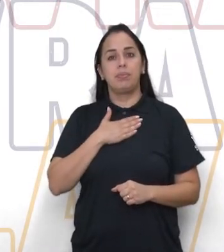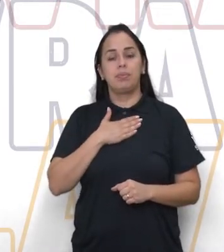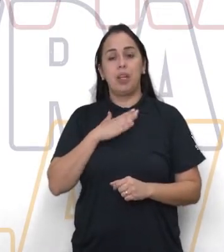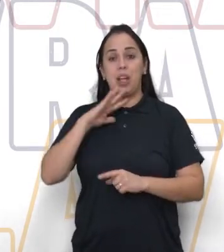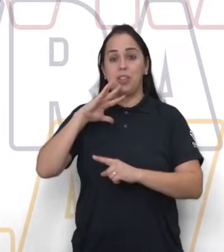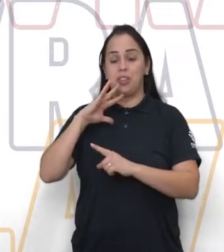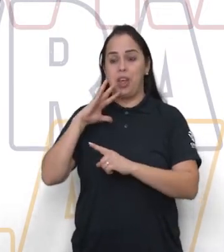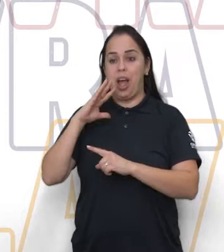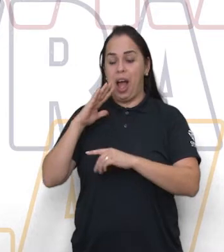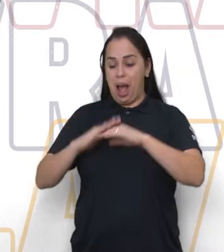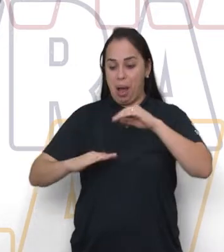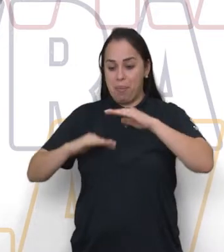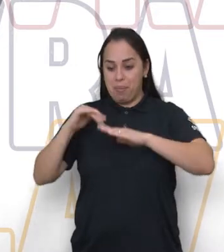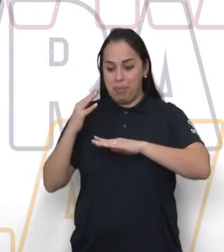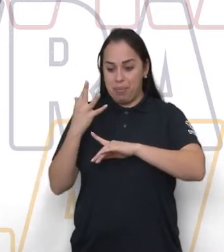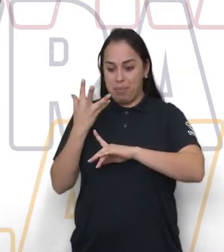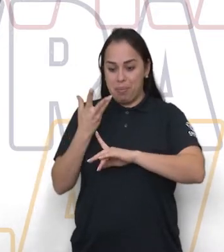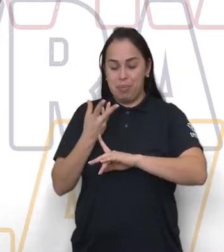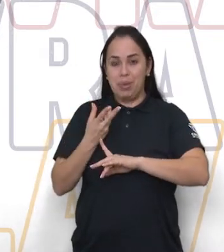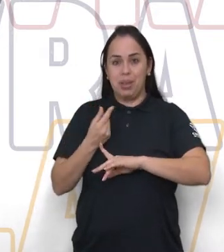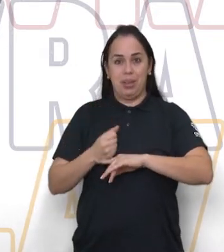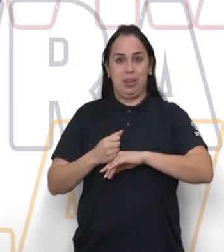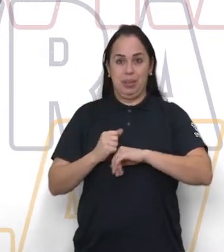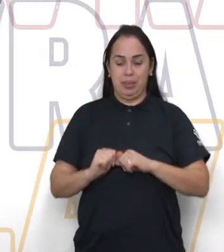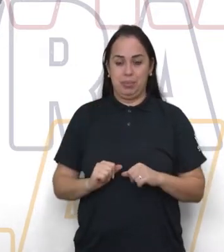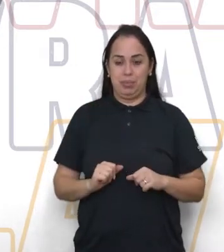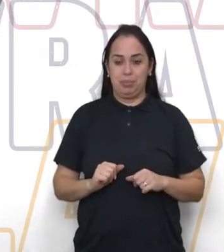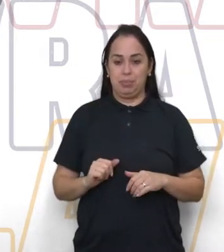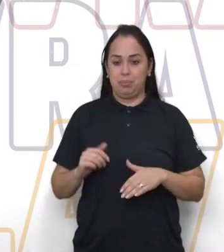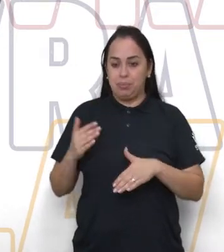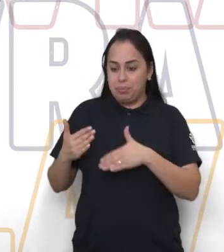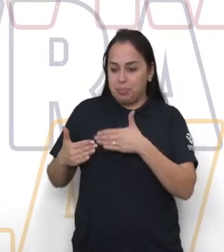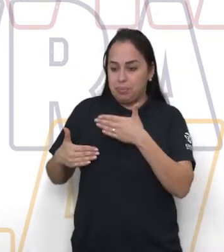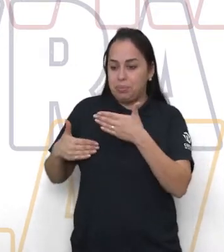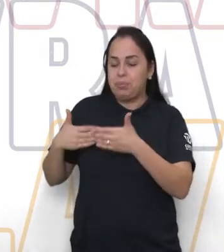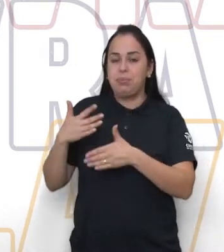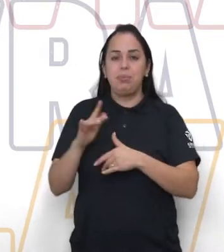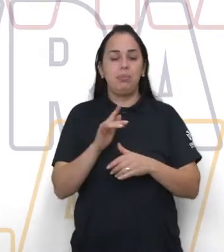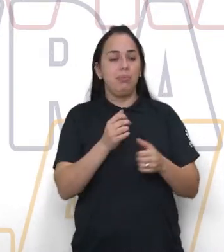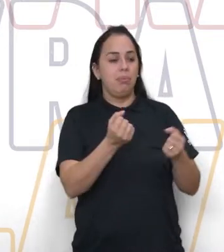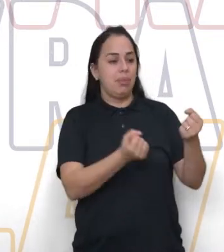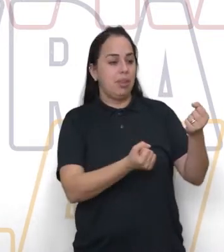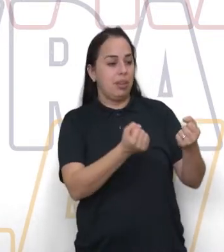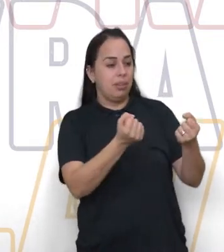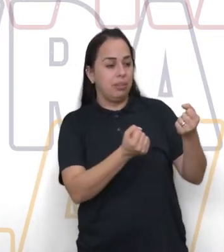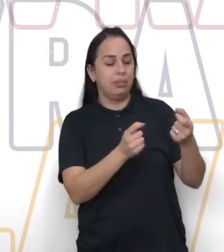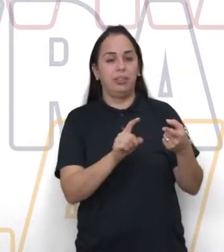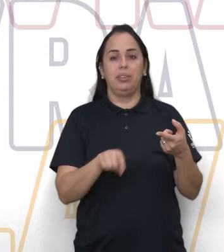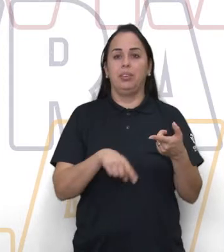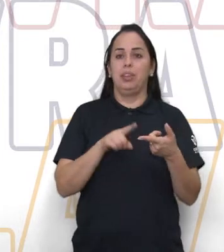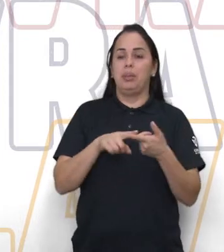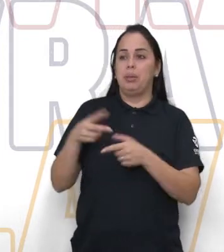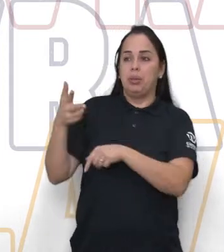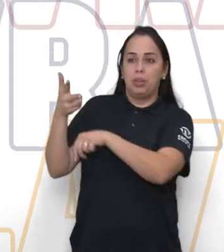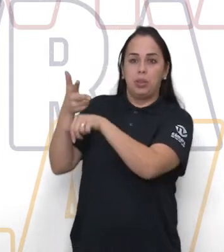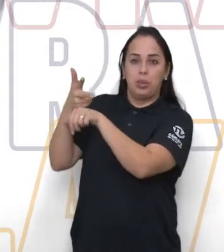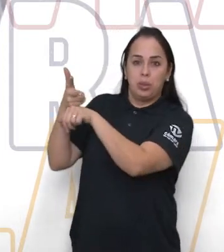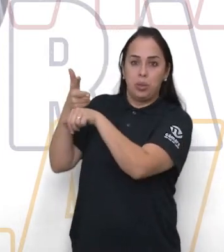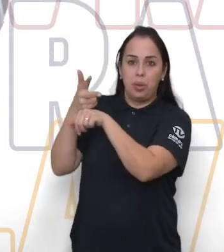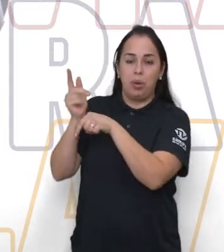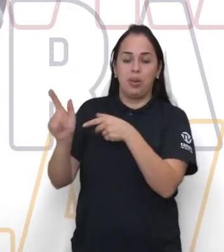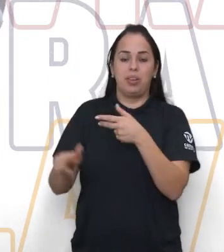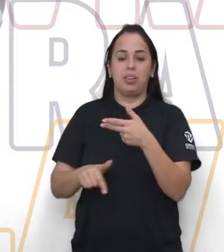competências do Futuro porque elas são transversais ela vai servir para o carro autônomo ela vai servir para o